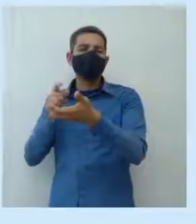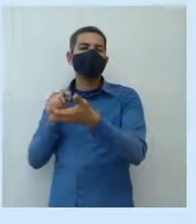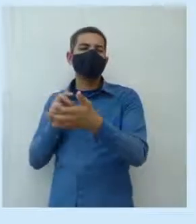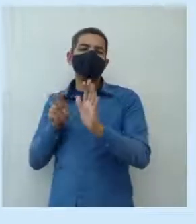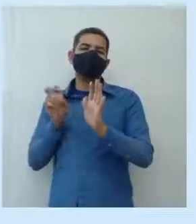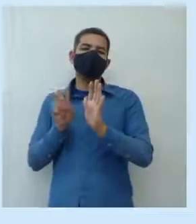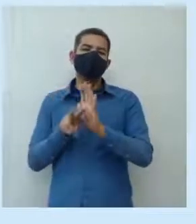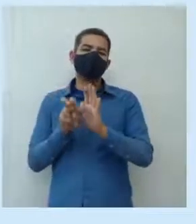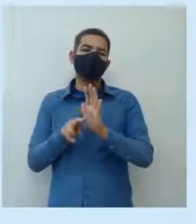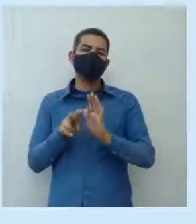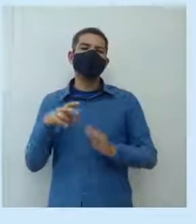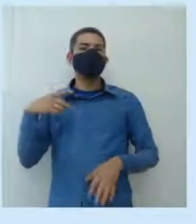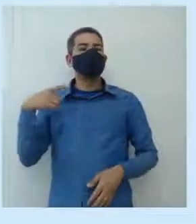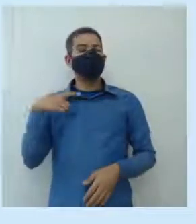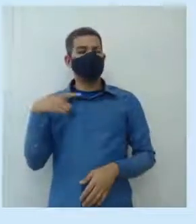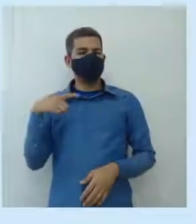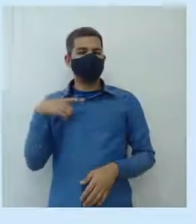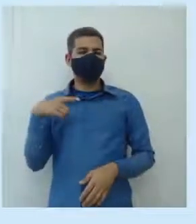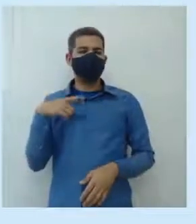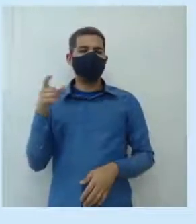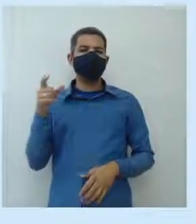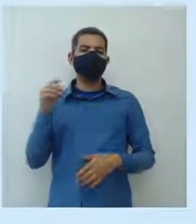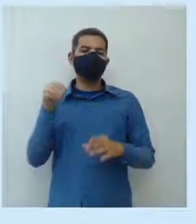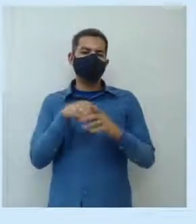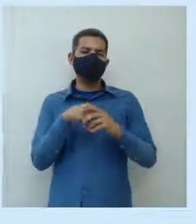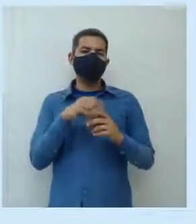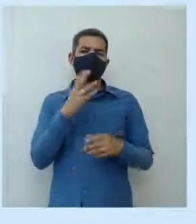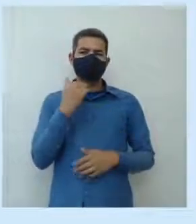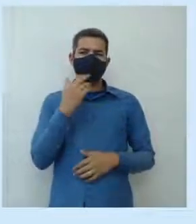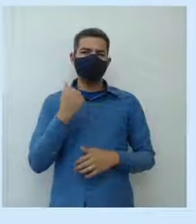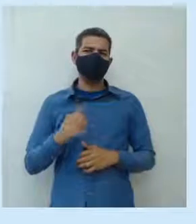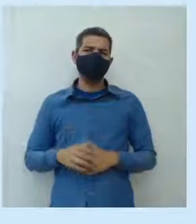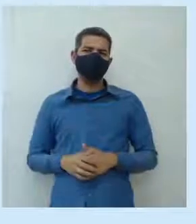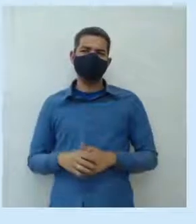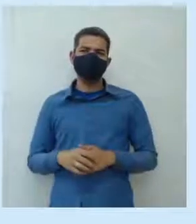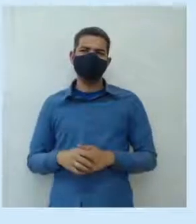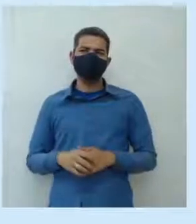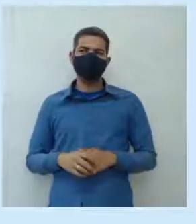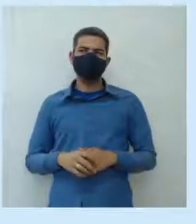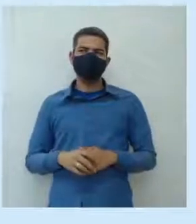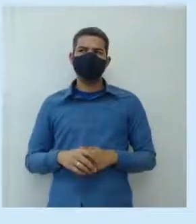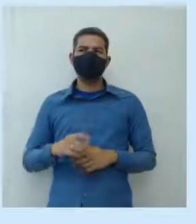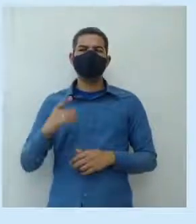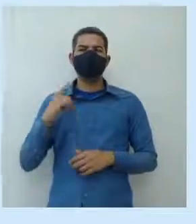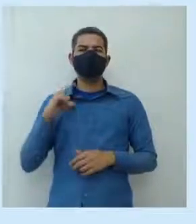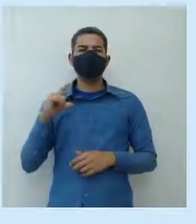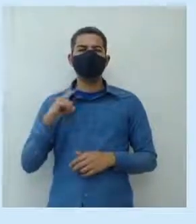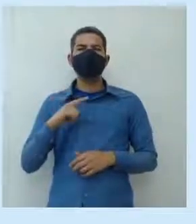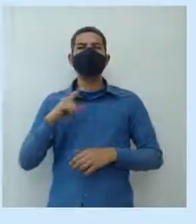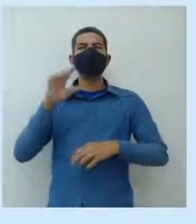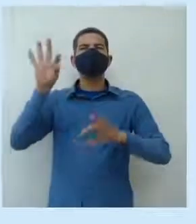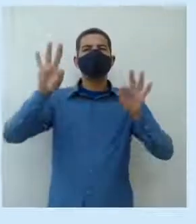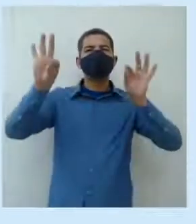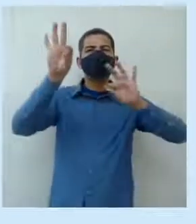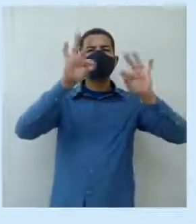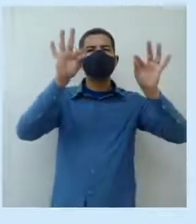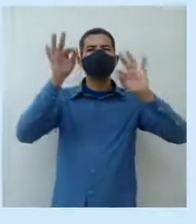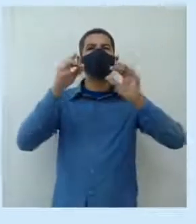da composição desses alimentos por conta desses insumos. Então vai ser herbicidas,